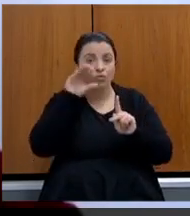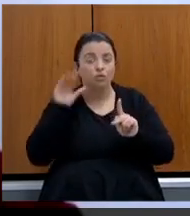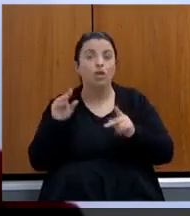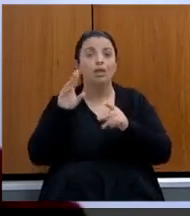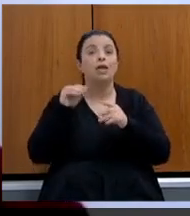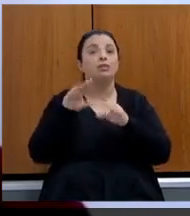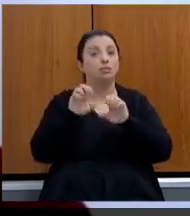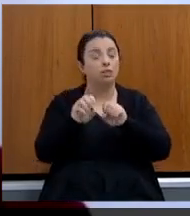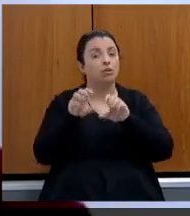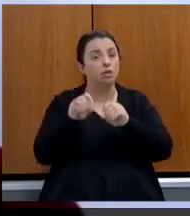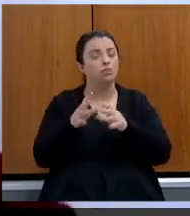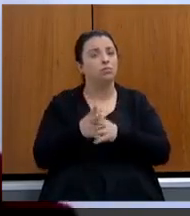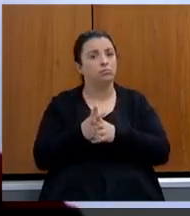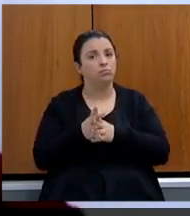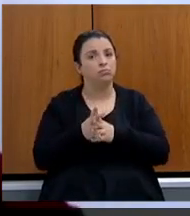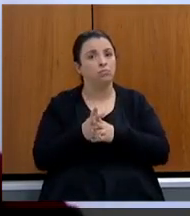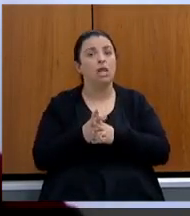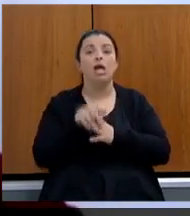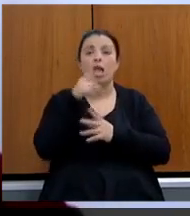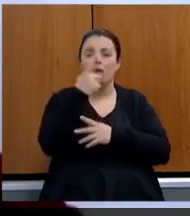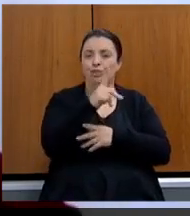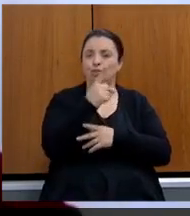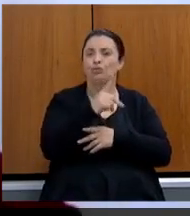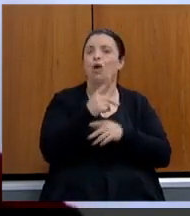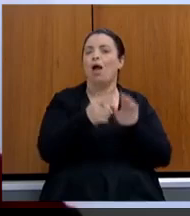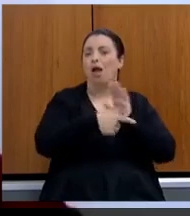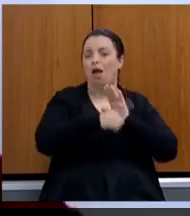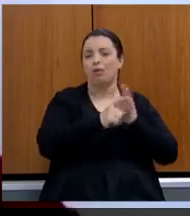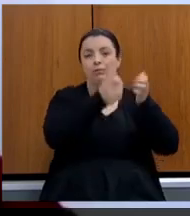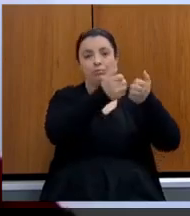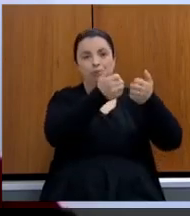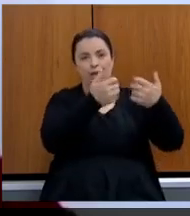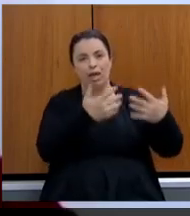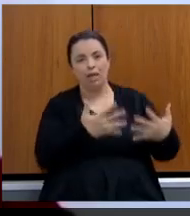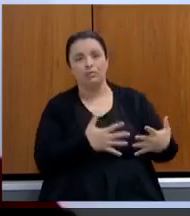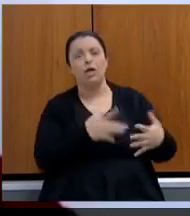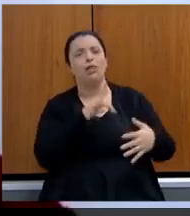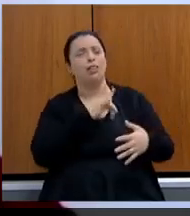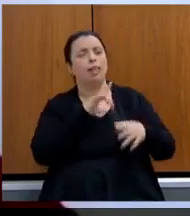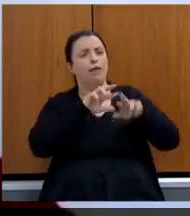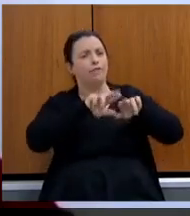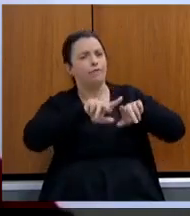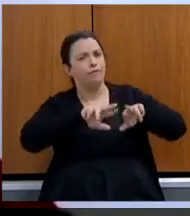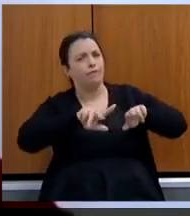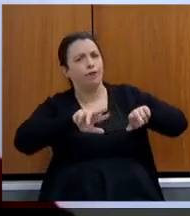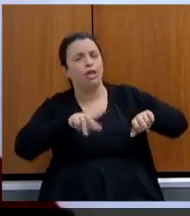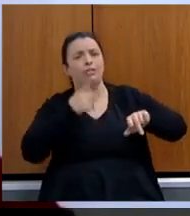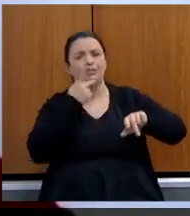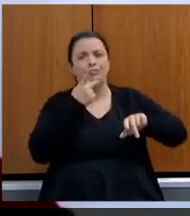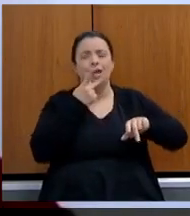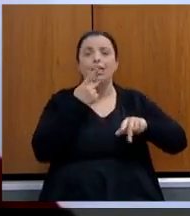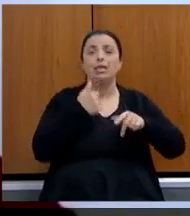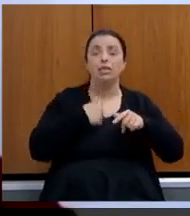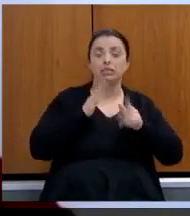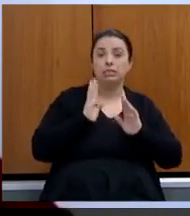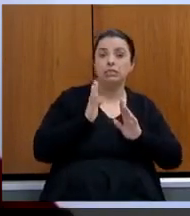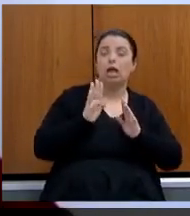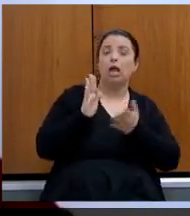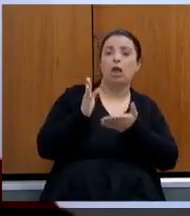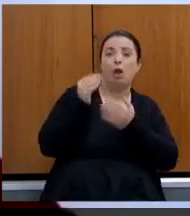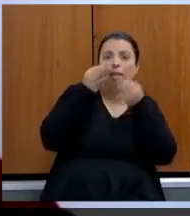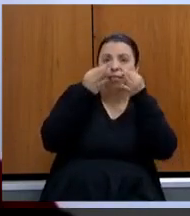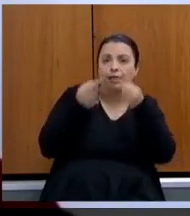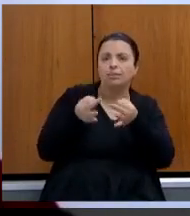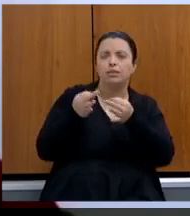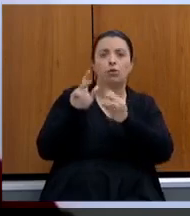porque embora na breve apresentação que este ano trouxe tem várias menções a uma escuta aos servidores não é